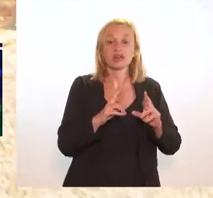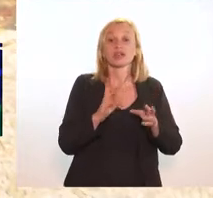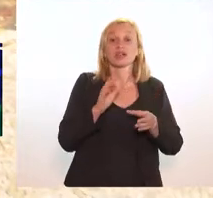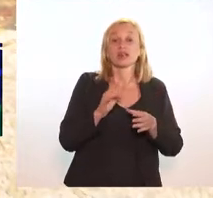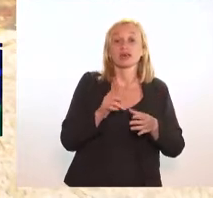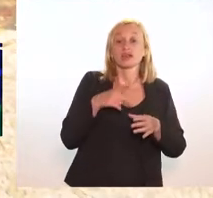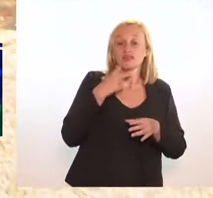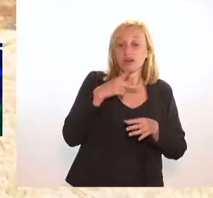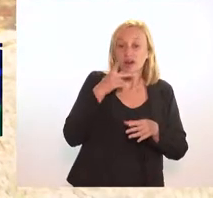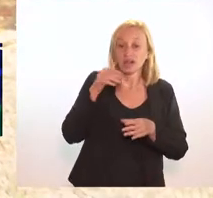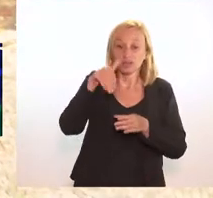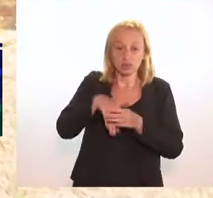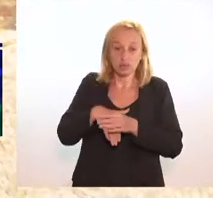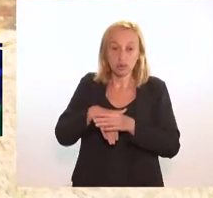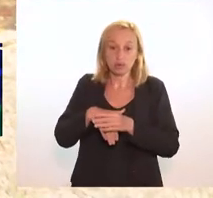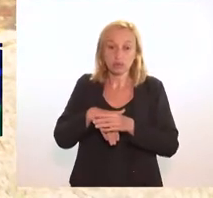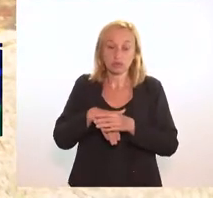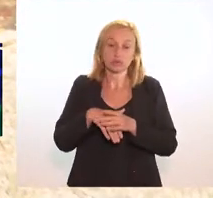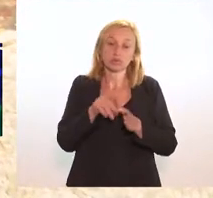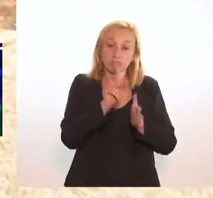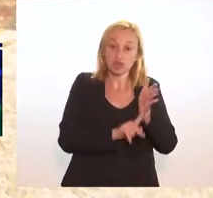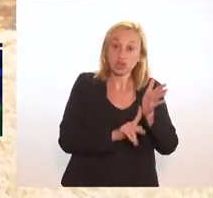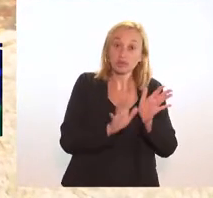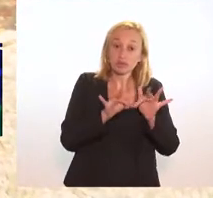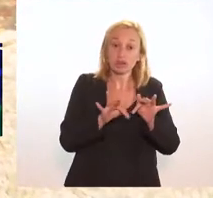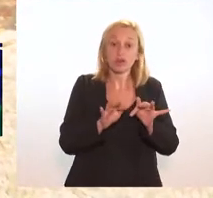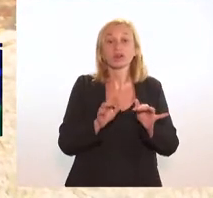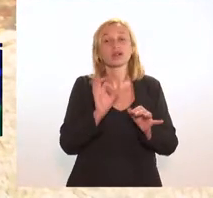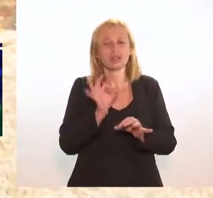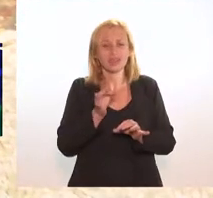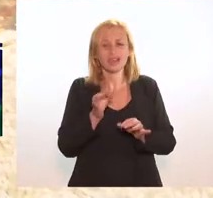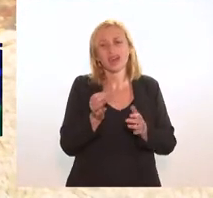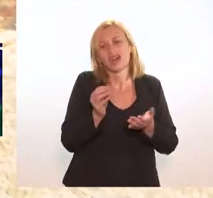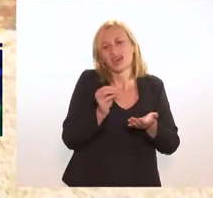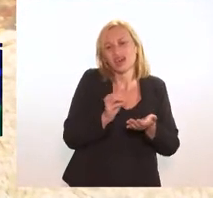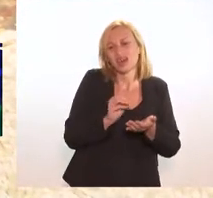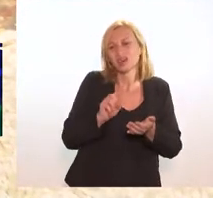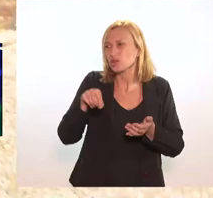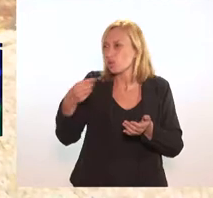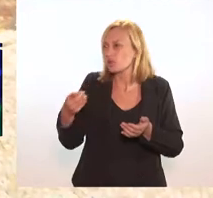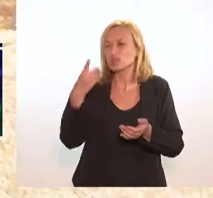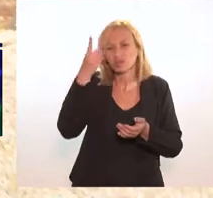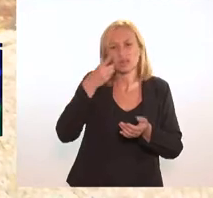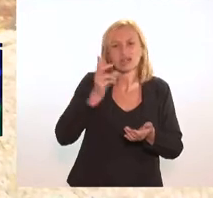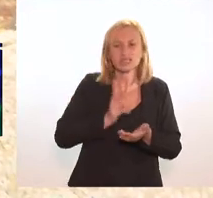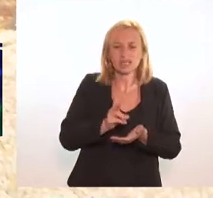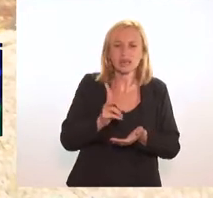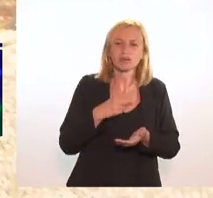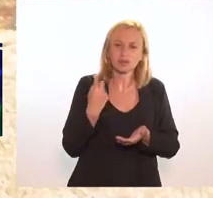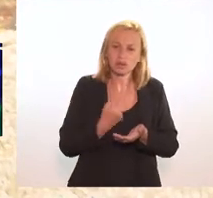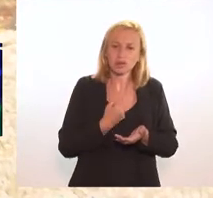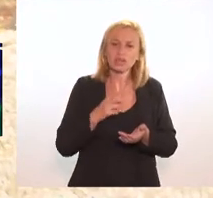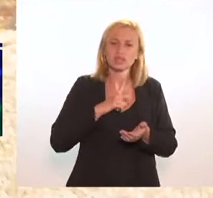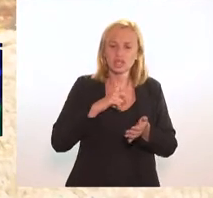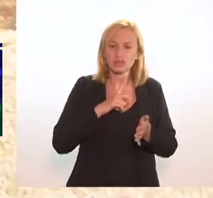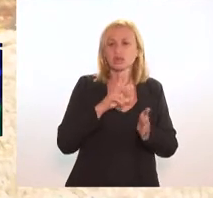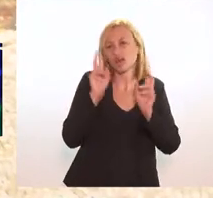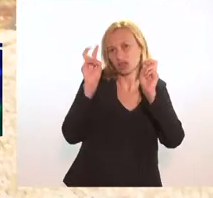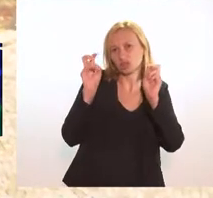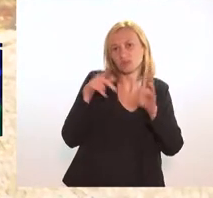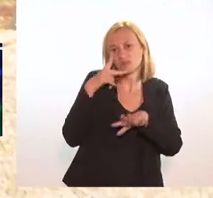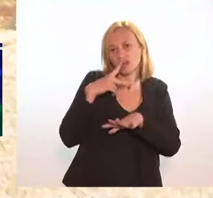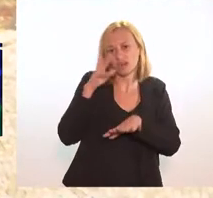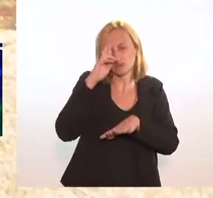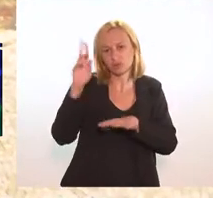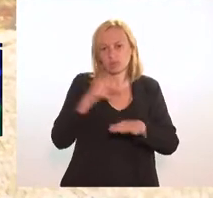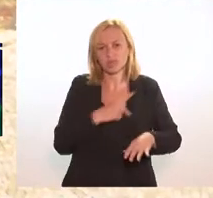projeto e declarar o voto sobre o projeto. Então, isso é uma certa deslealdade com os demais deputados, porque todos nós temos matérias a tratar com Vossa Excelência